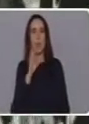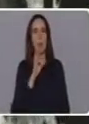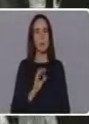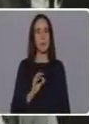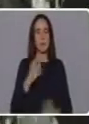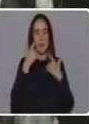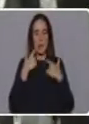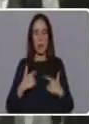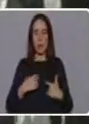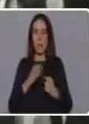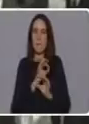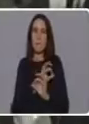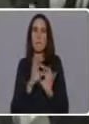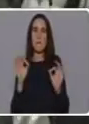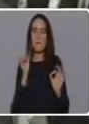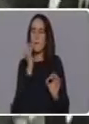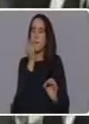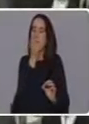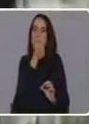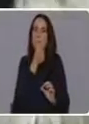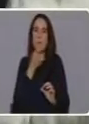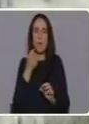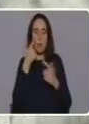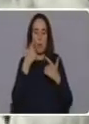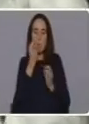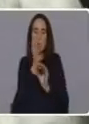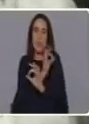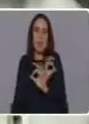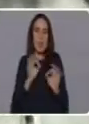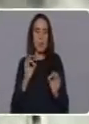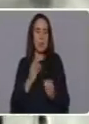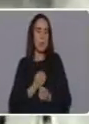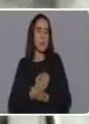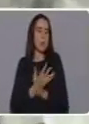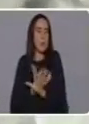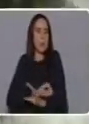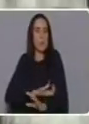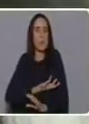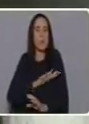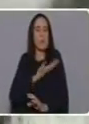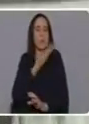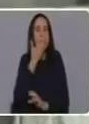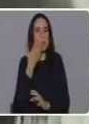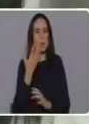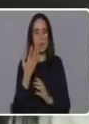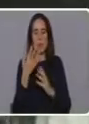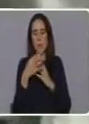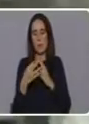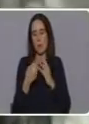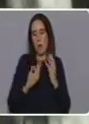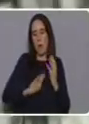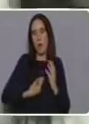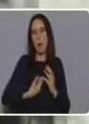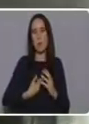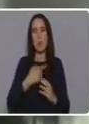lábios de mosto, meu corpo lindo, meu fogo posto, eira de milho,